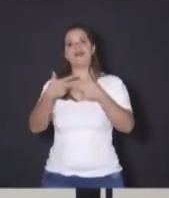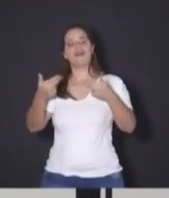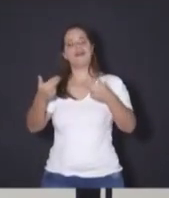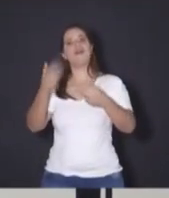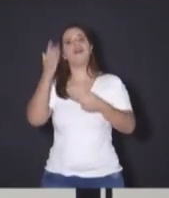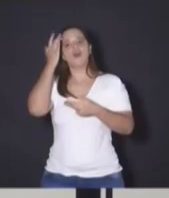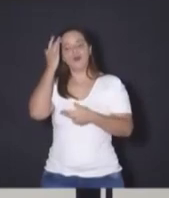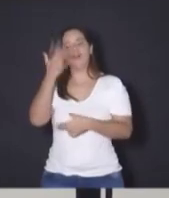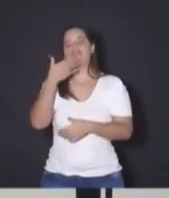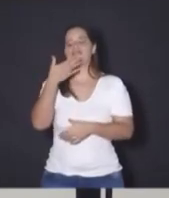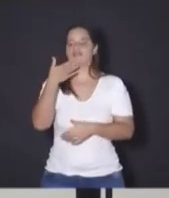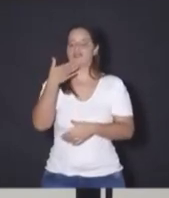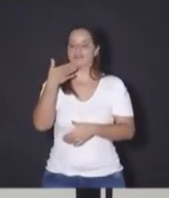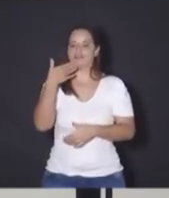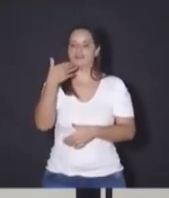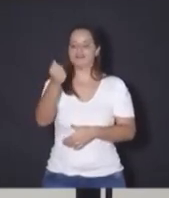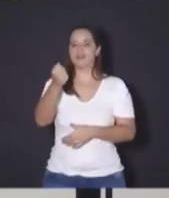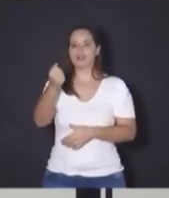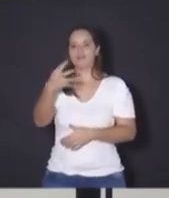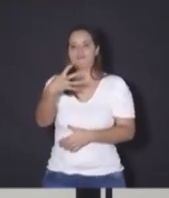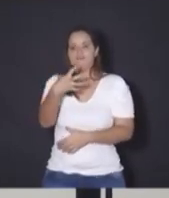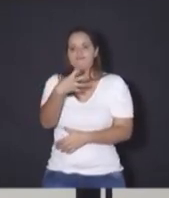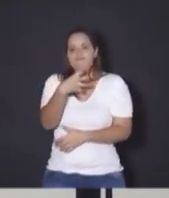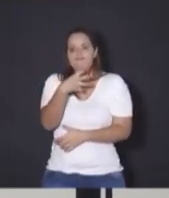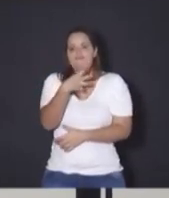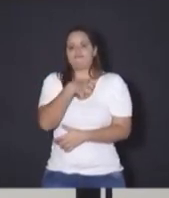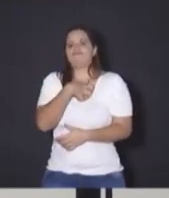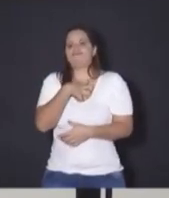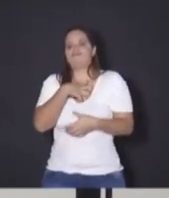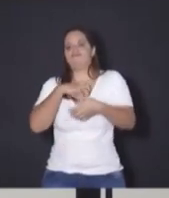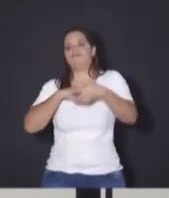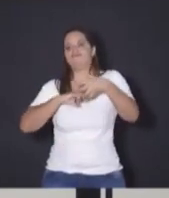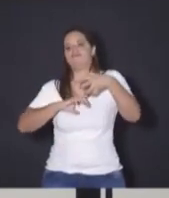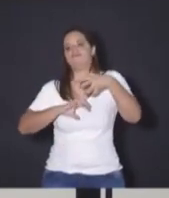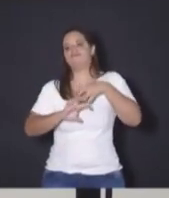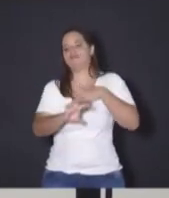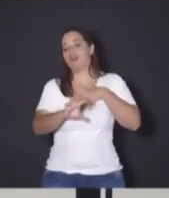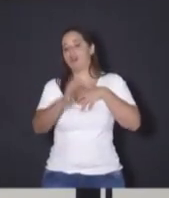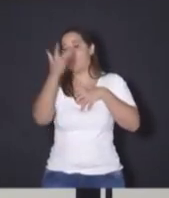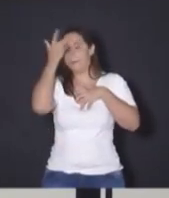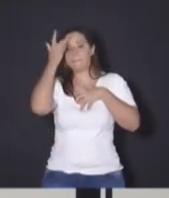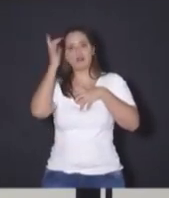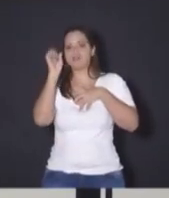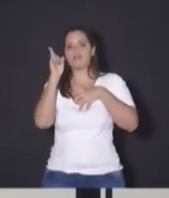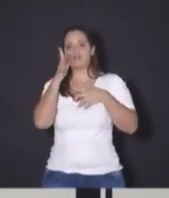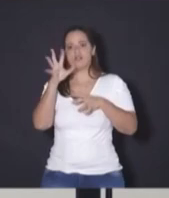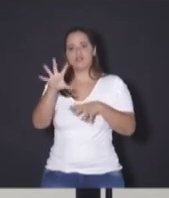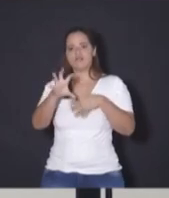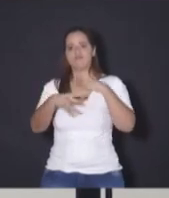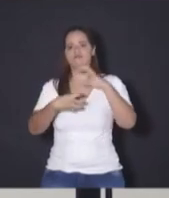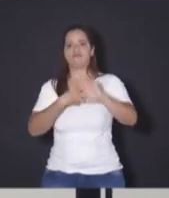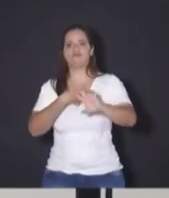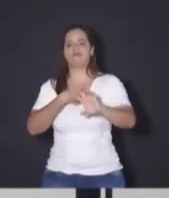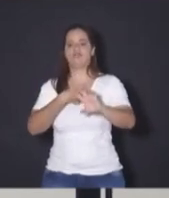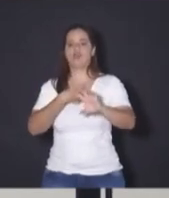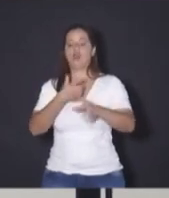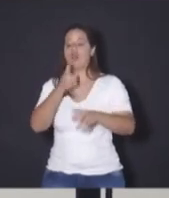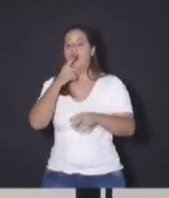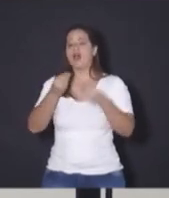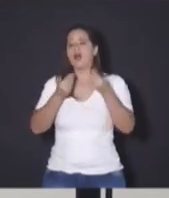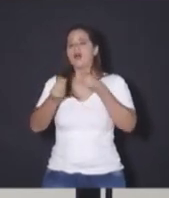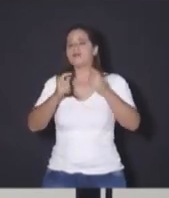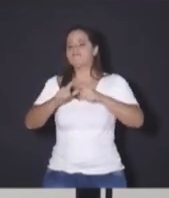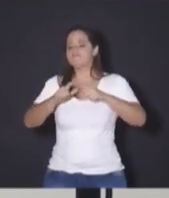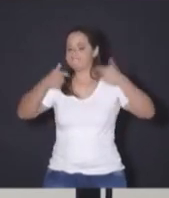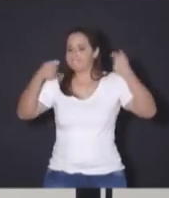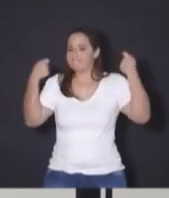acho que é melhor, para ver se toca outros que não estão se tocando da